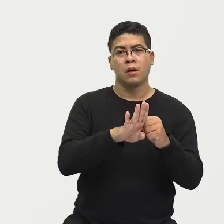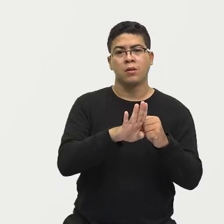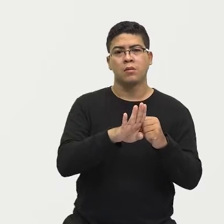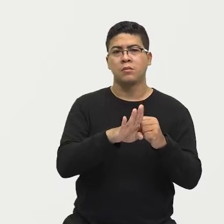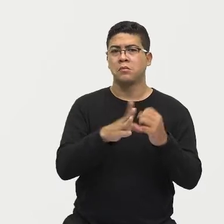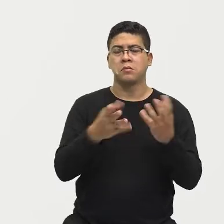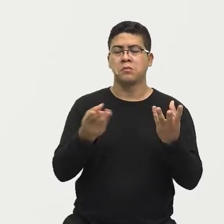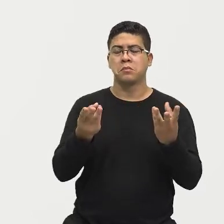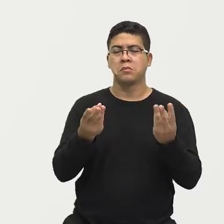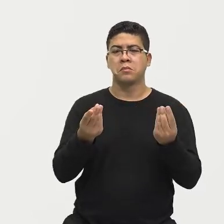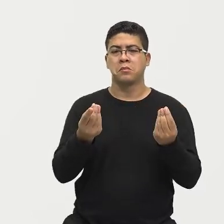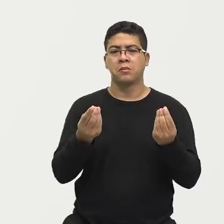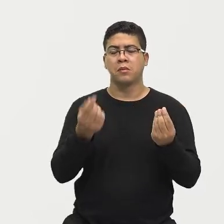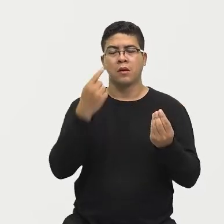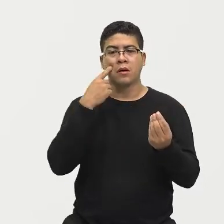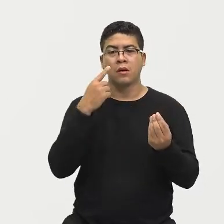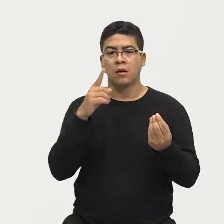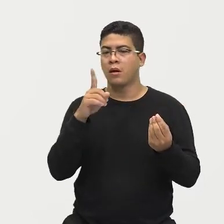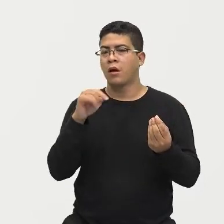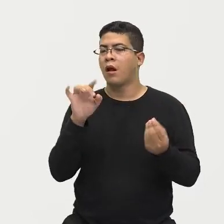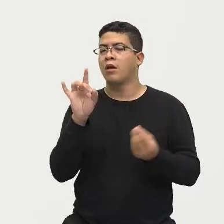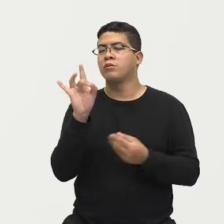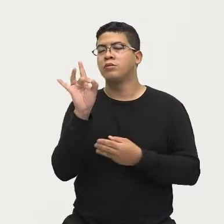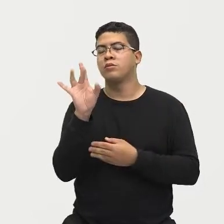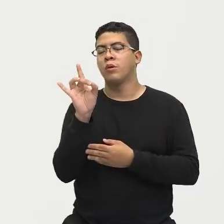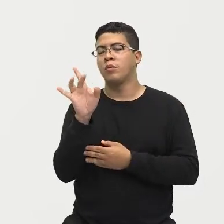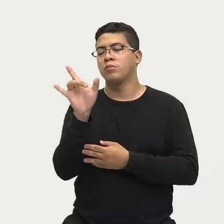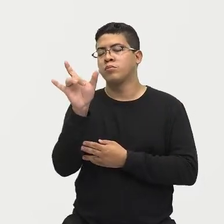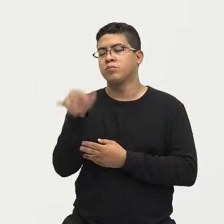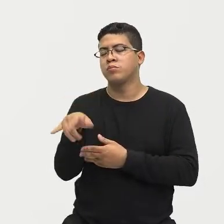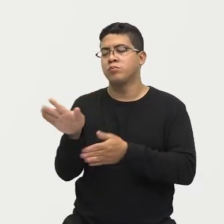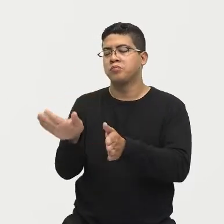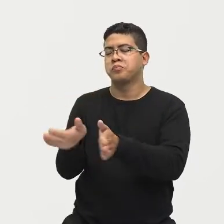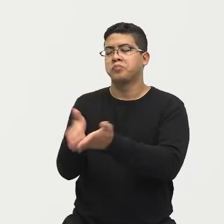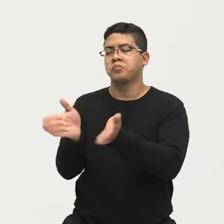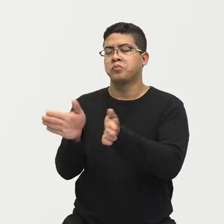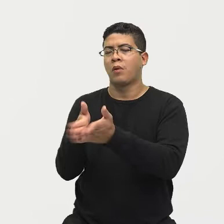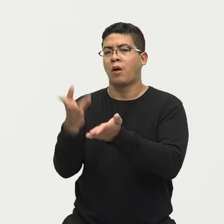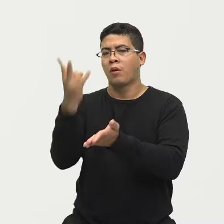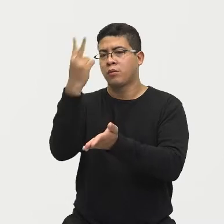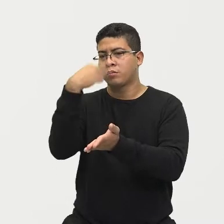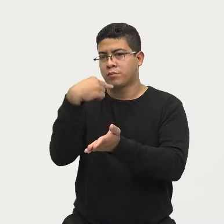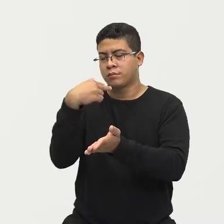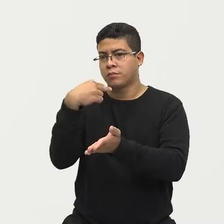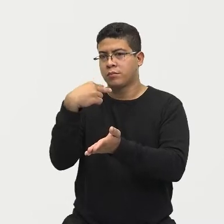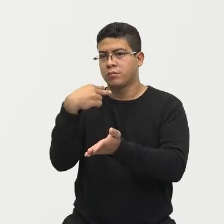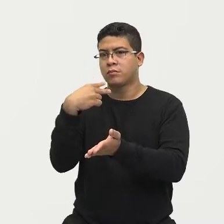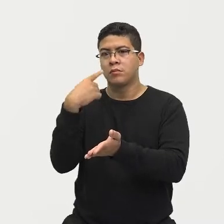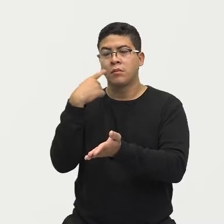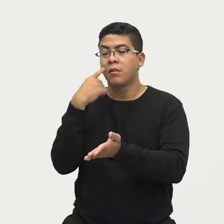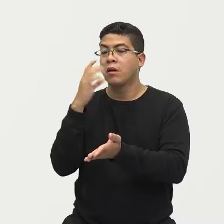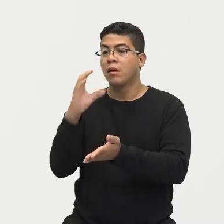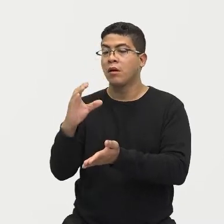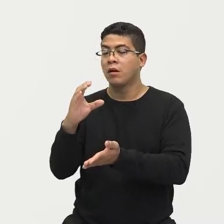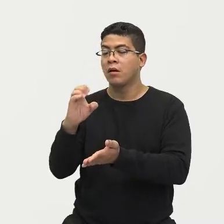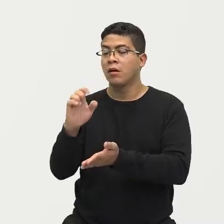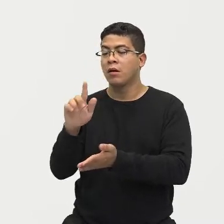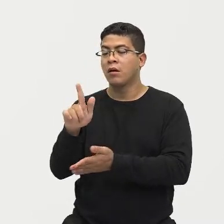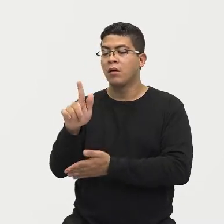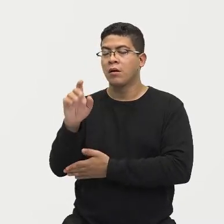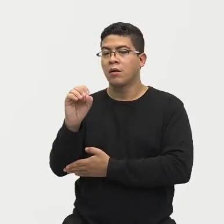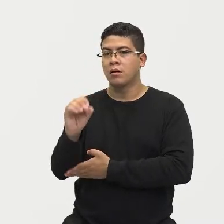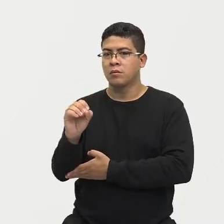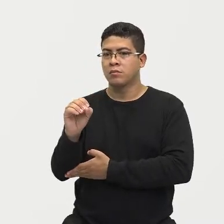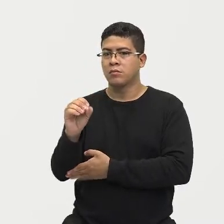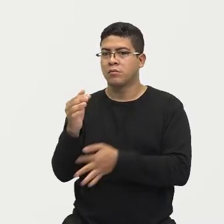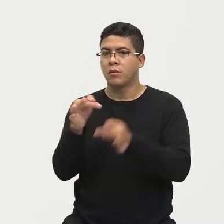Naquele instante era só um pobre cego. E aqui, ele é uma característica de alguém ou ele é